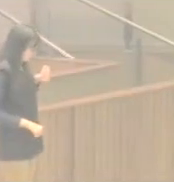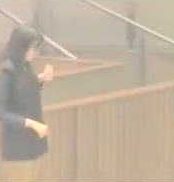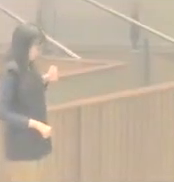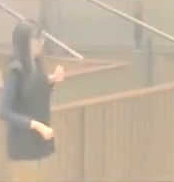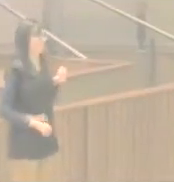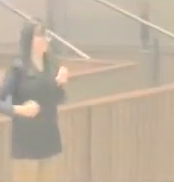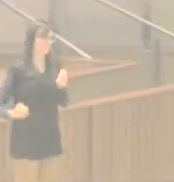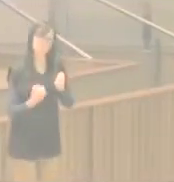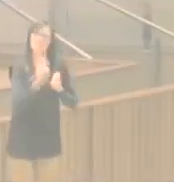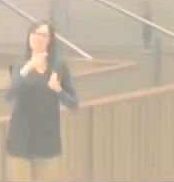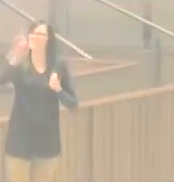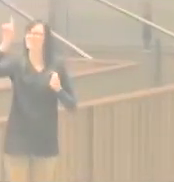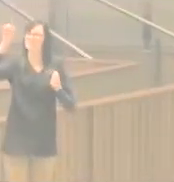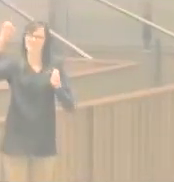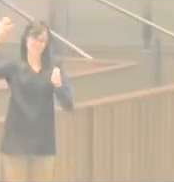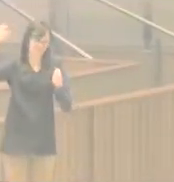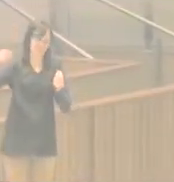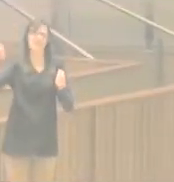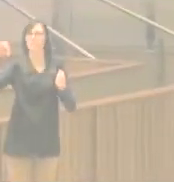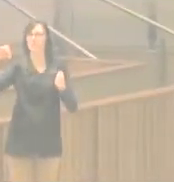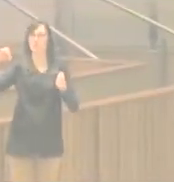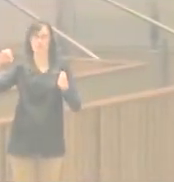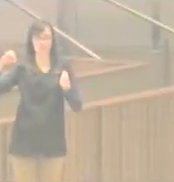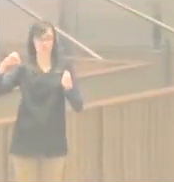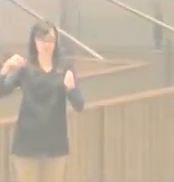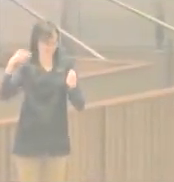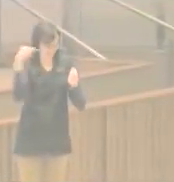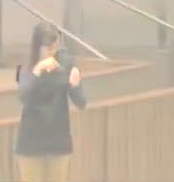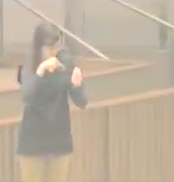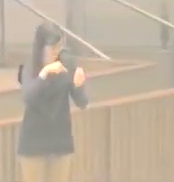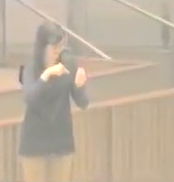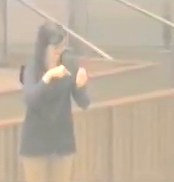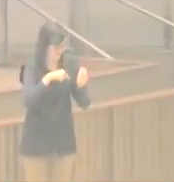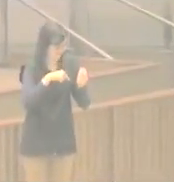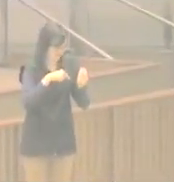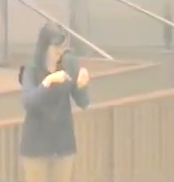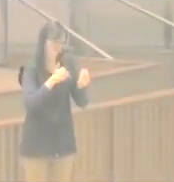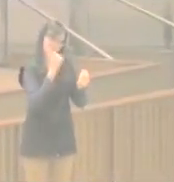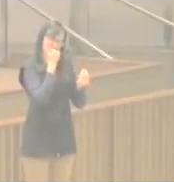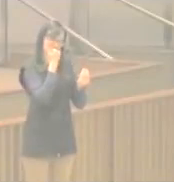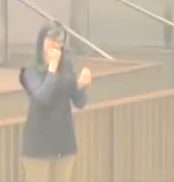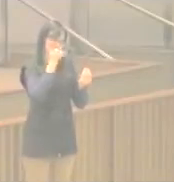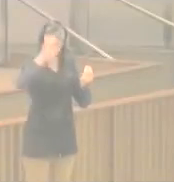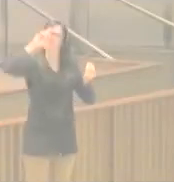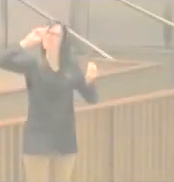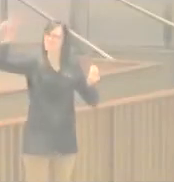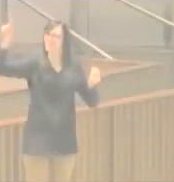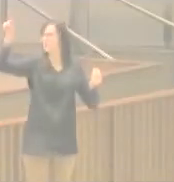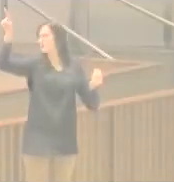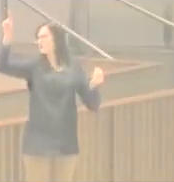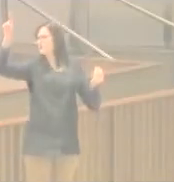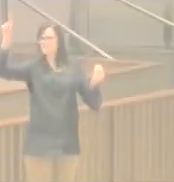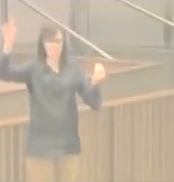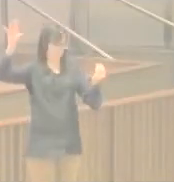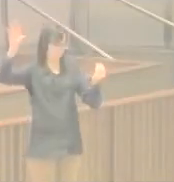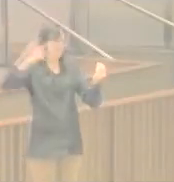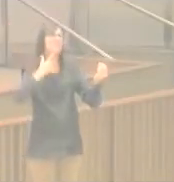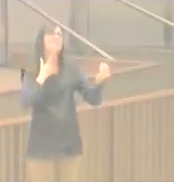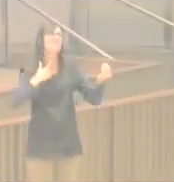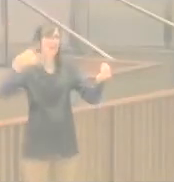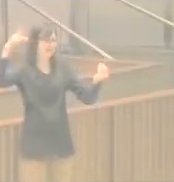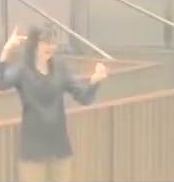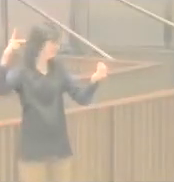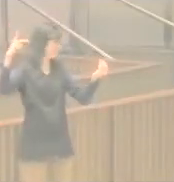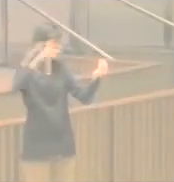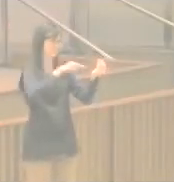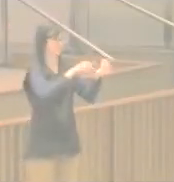Deus que aquilo que a gente está vivendo está completamente fora do plano, do propósito e do alvo de Deus para a